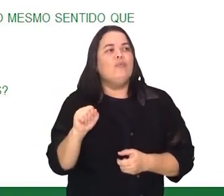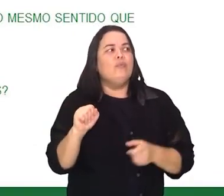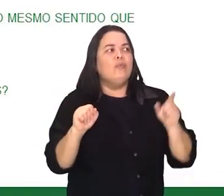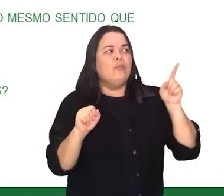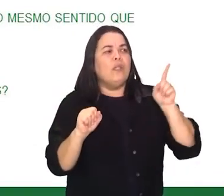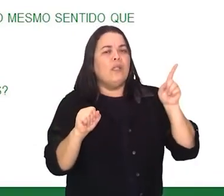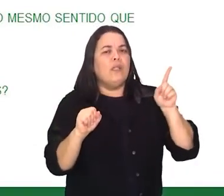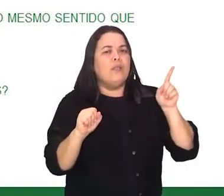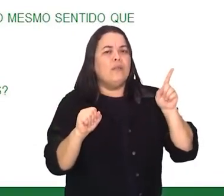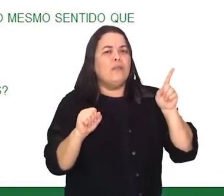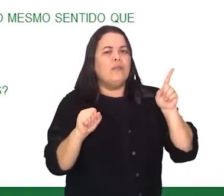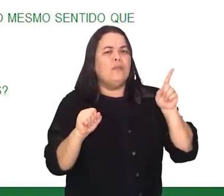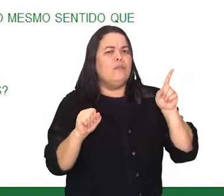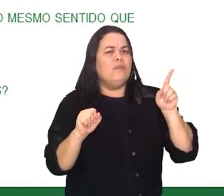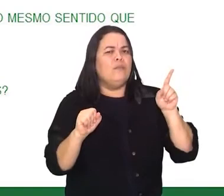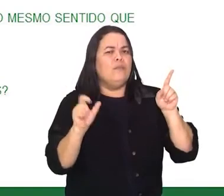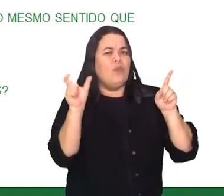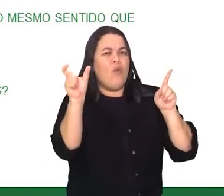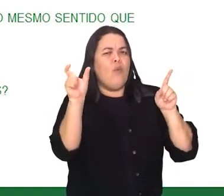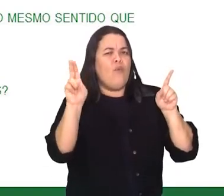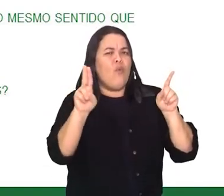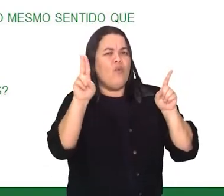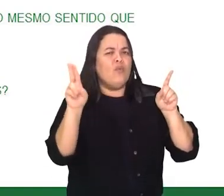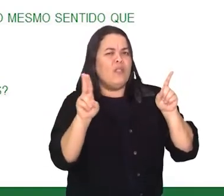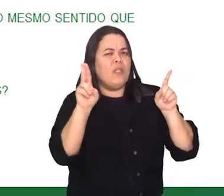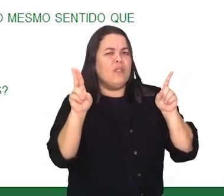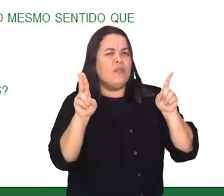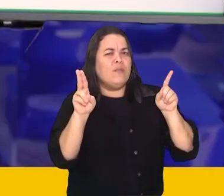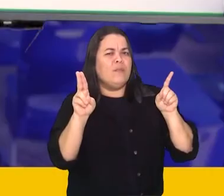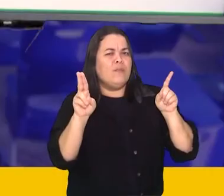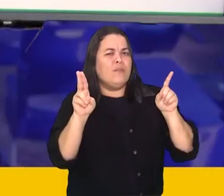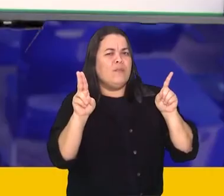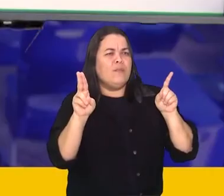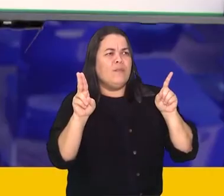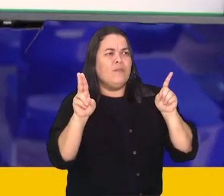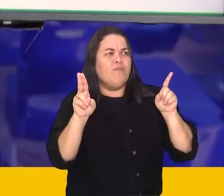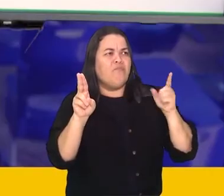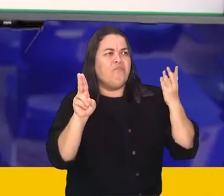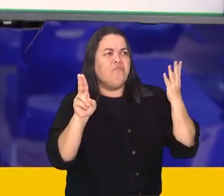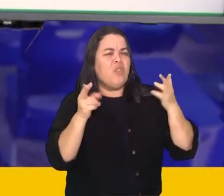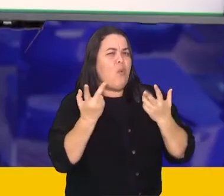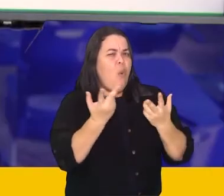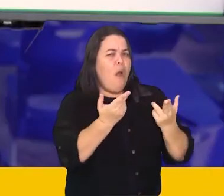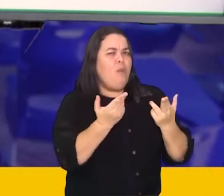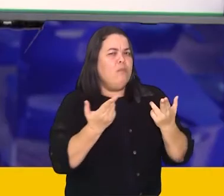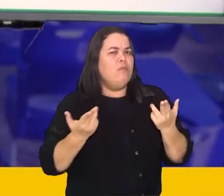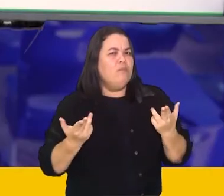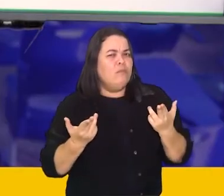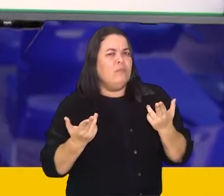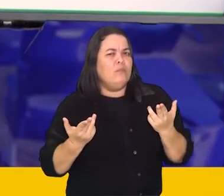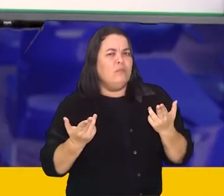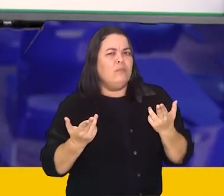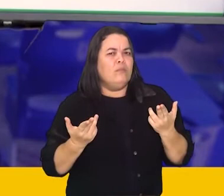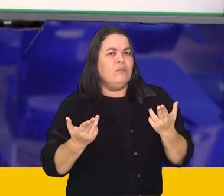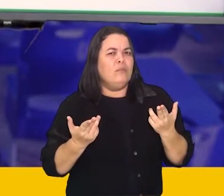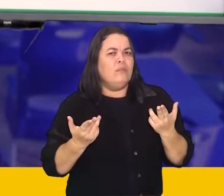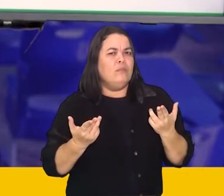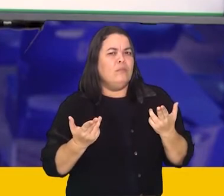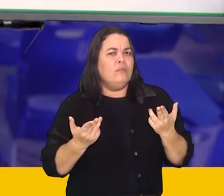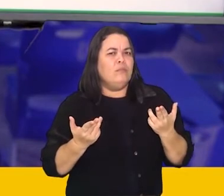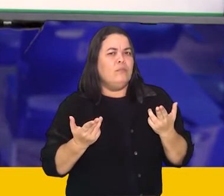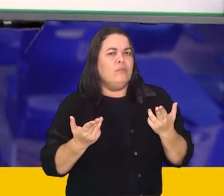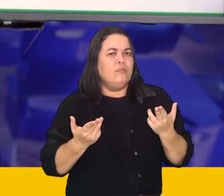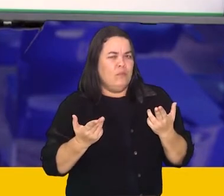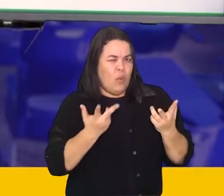mesma forma que na tira de Laerte. Será, gente? Vamos observar isso direitinho.